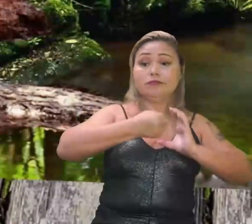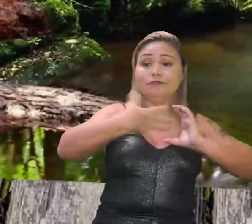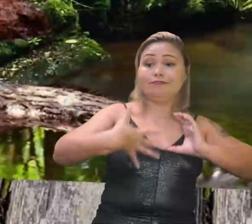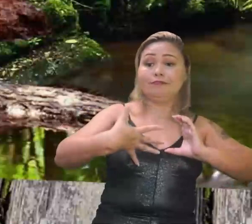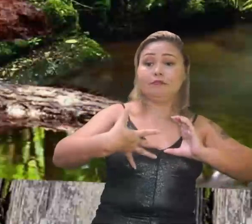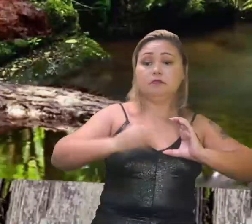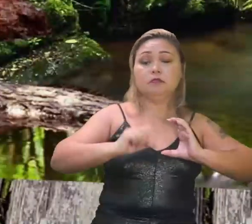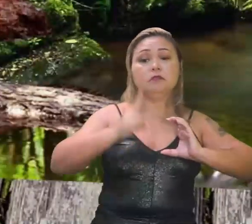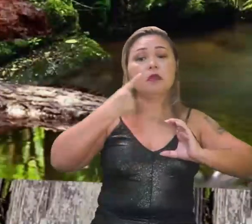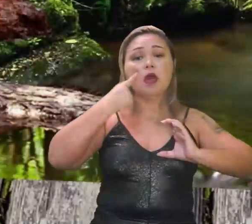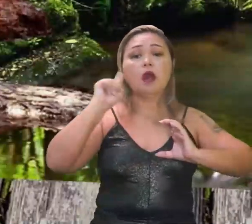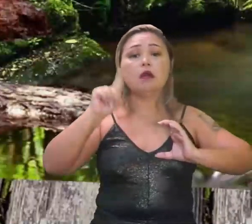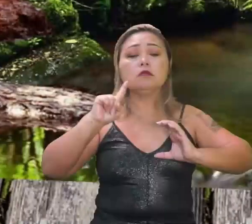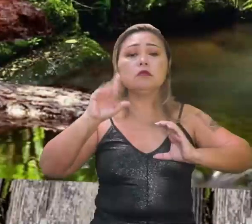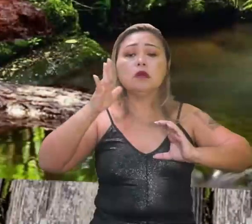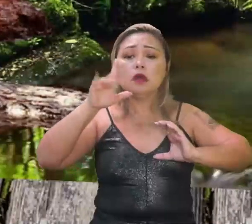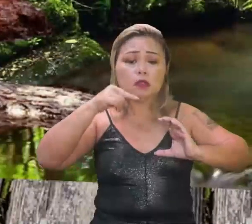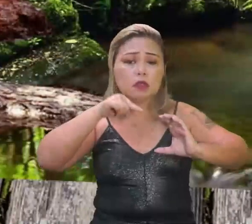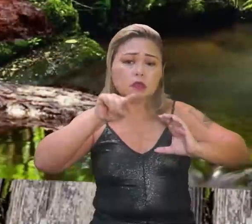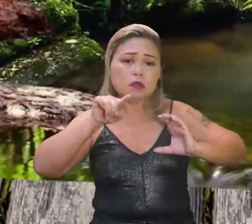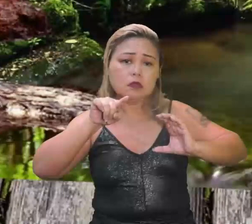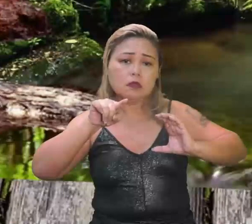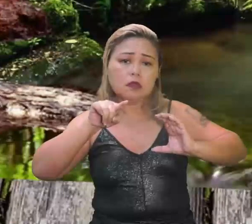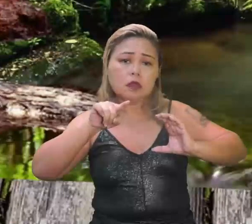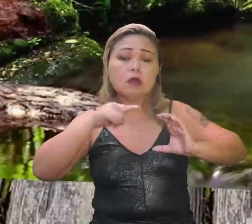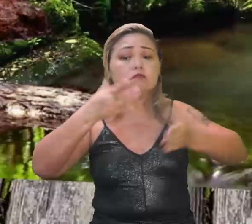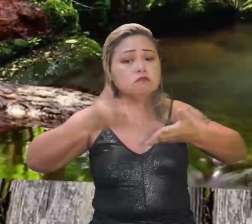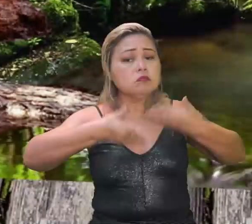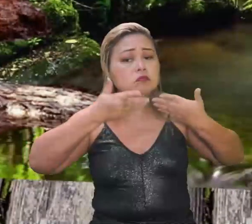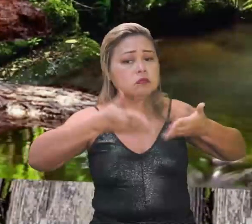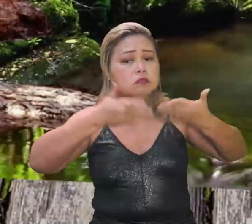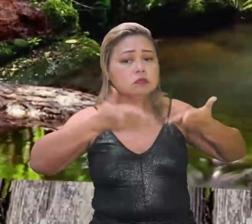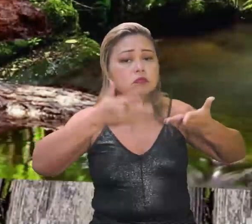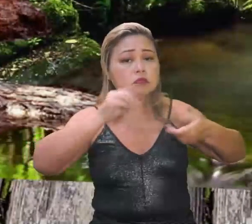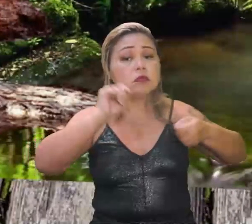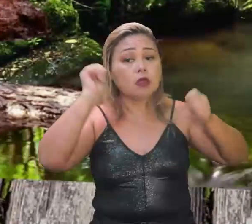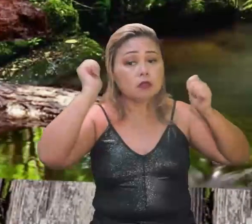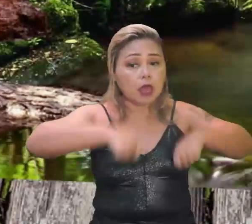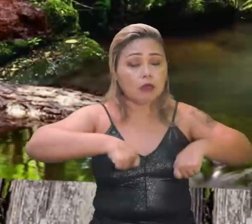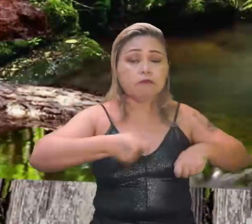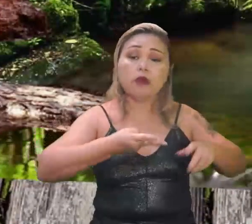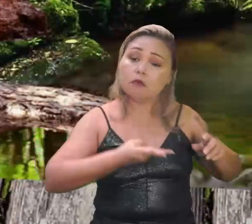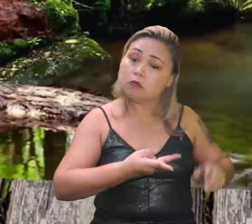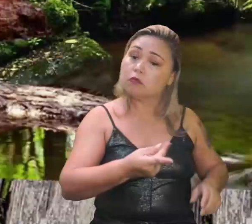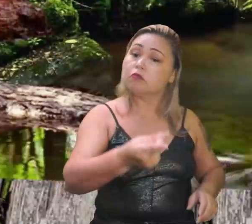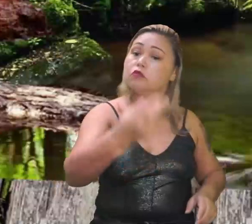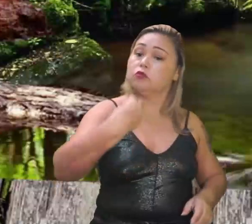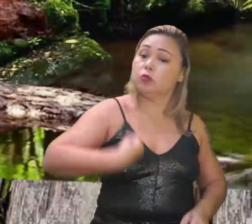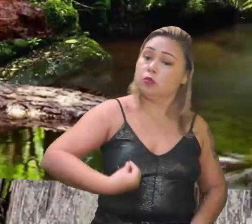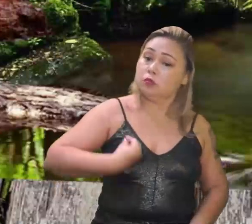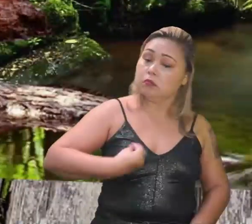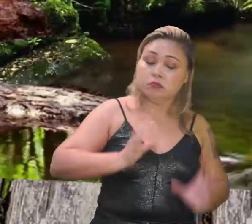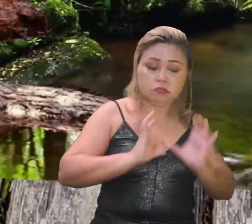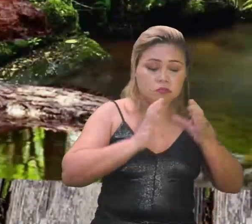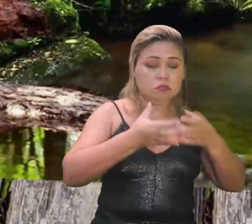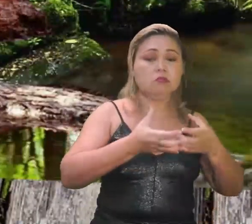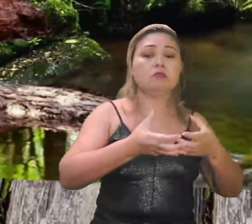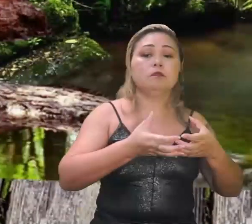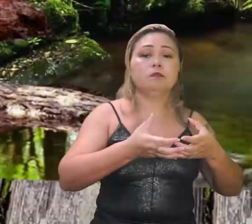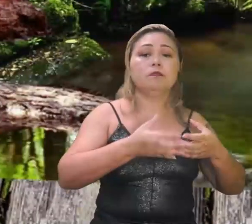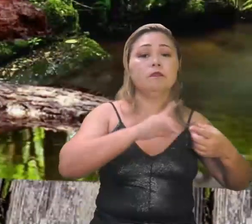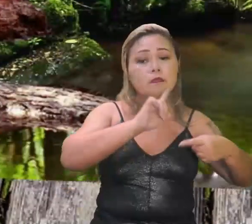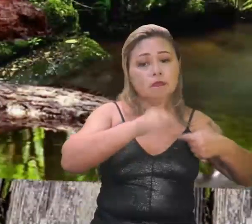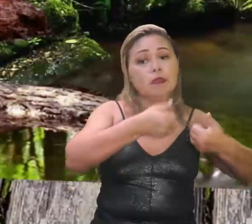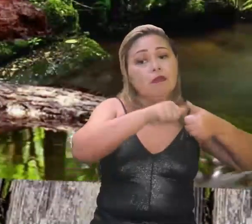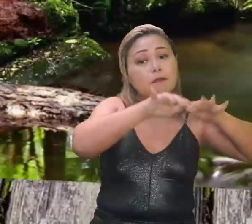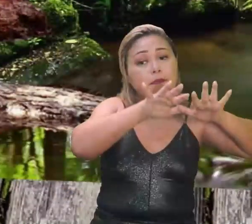características. E aquelas que justamente favoreceriam a sobrevivência da espécie, essas sim